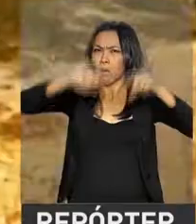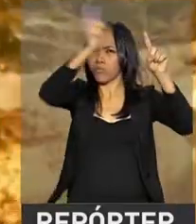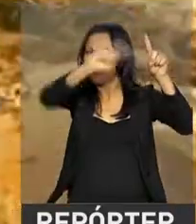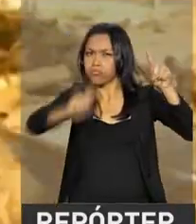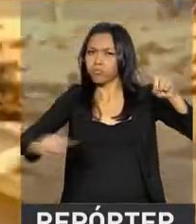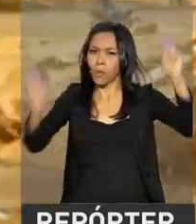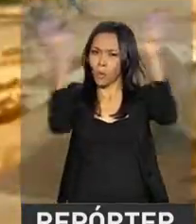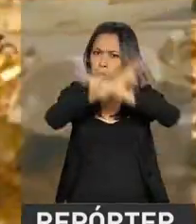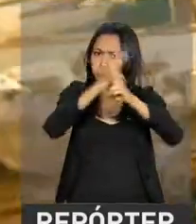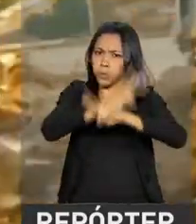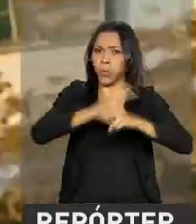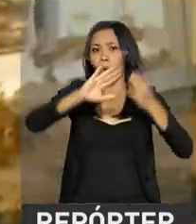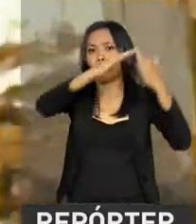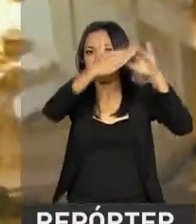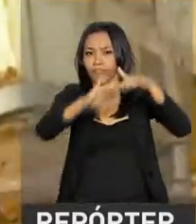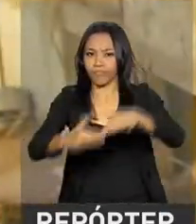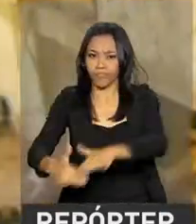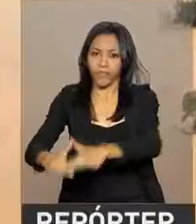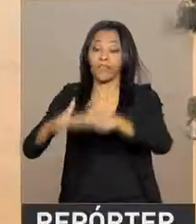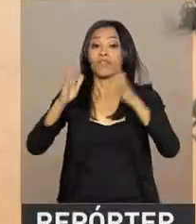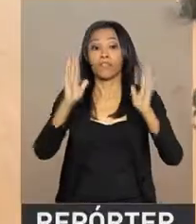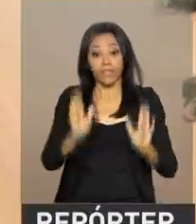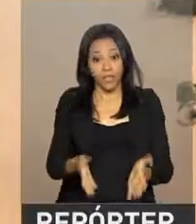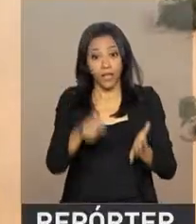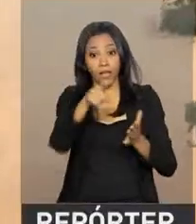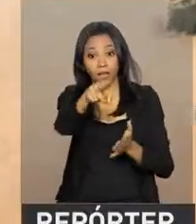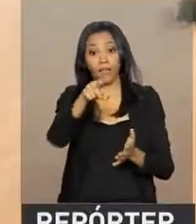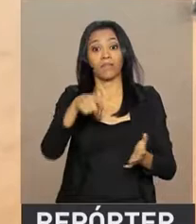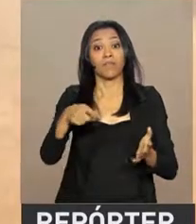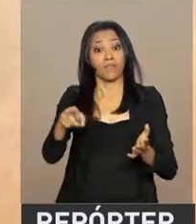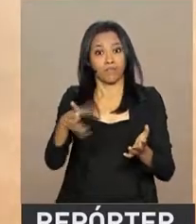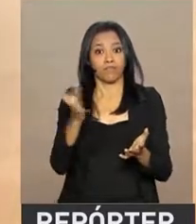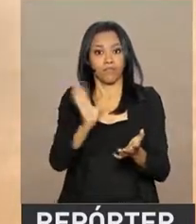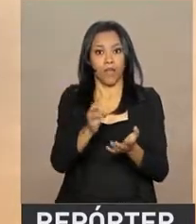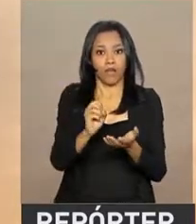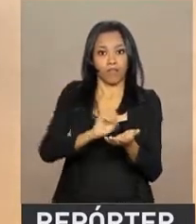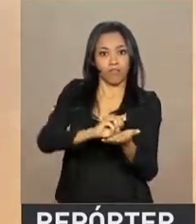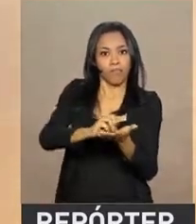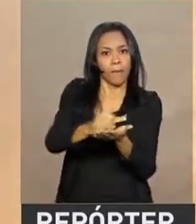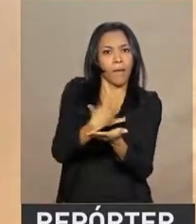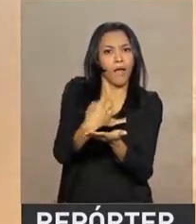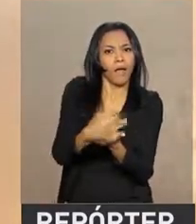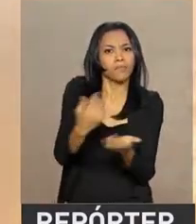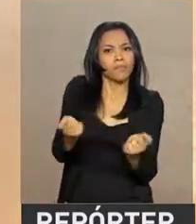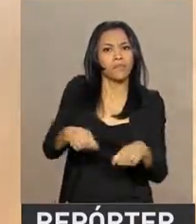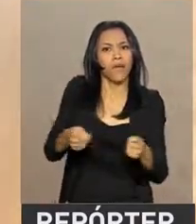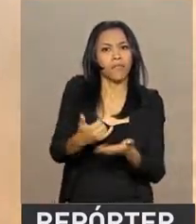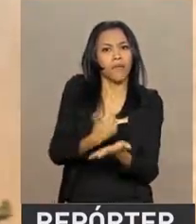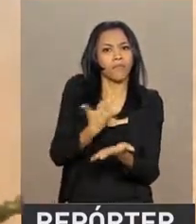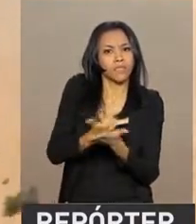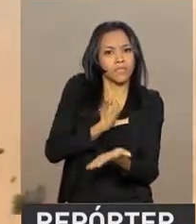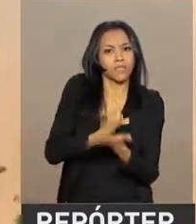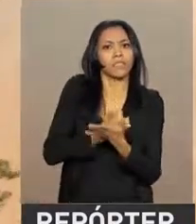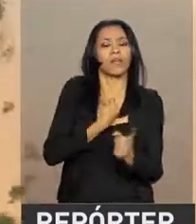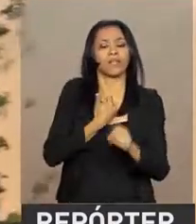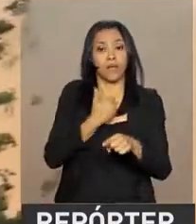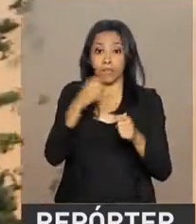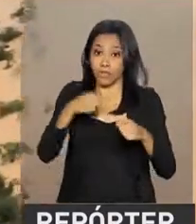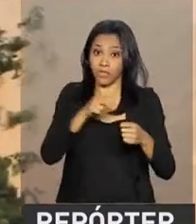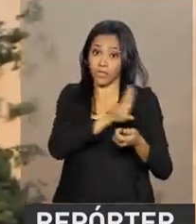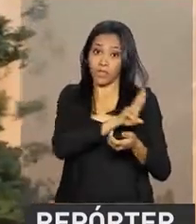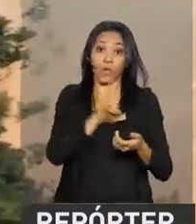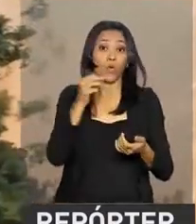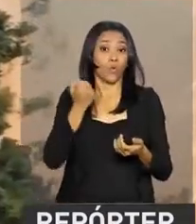ventanias ou deslizamentos está sendo implantado com a chegada do período das chuvas de verão. Para receber o aviso, é necessário cadastrar